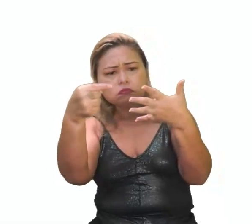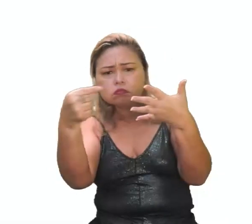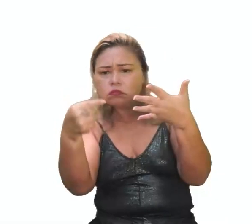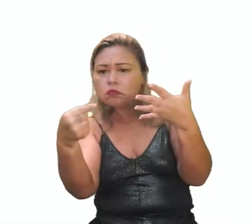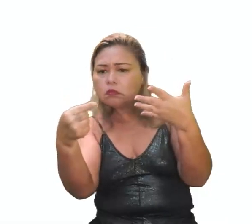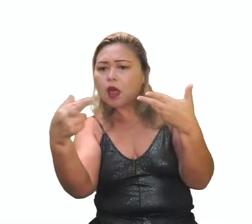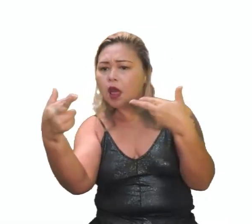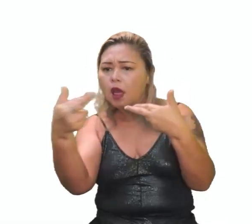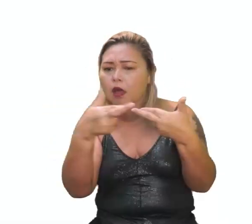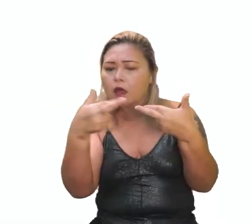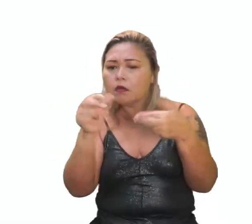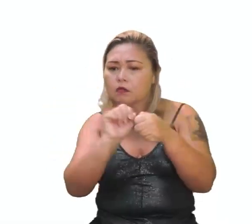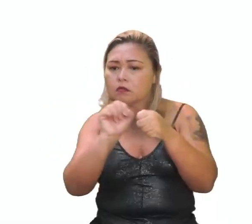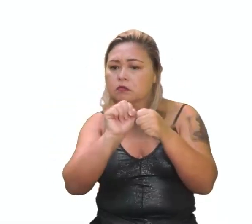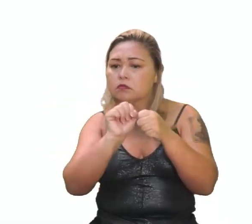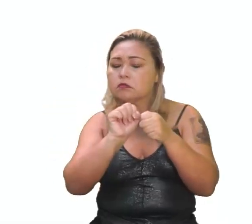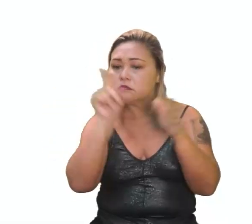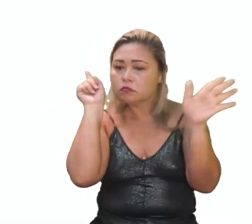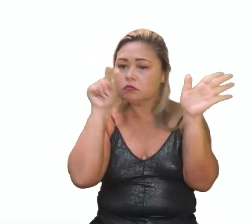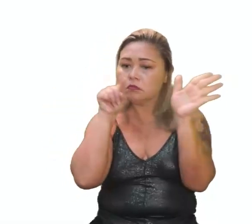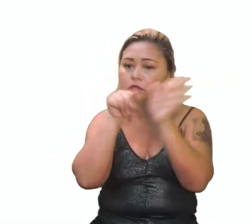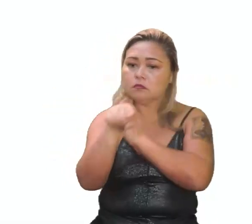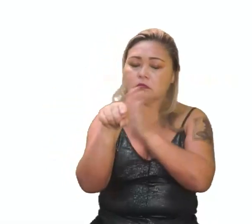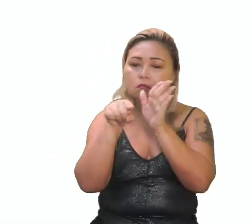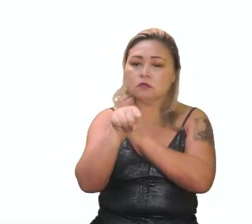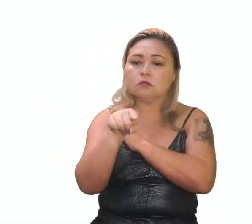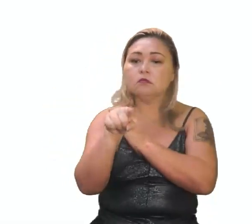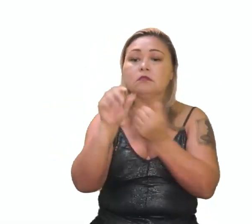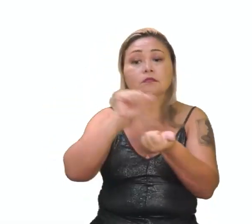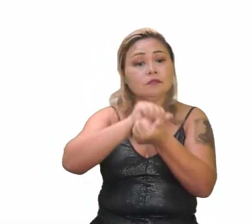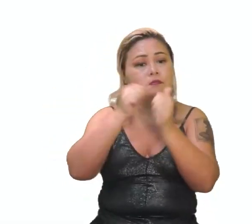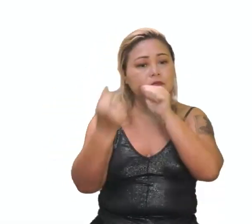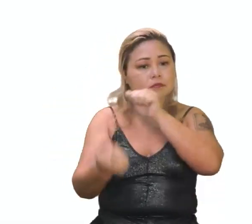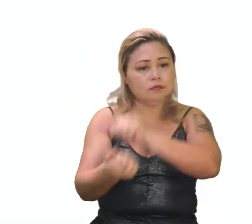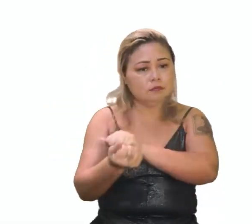mais relacionada a essa questão de